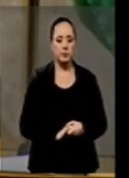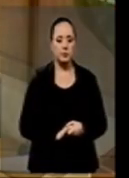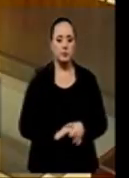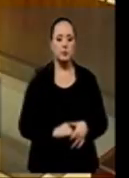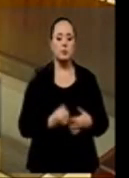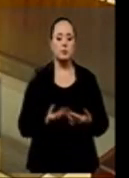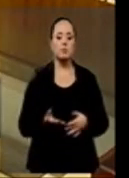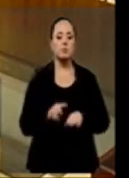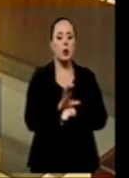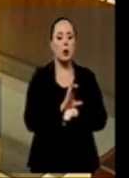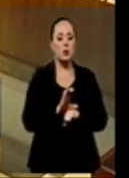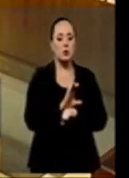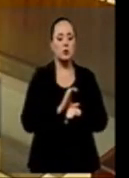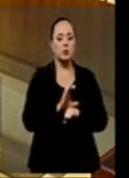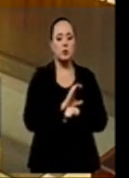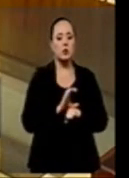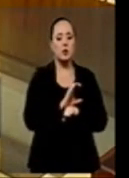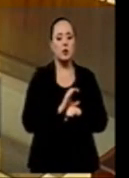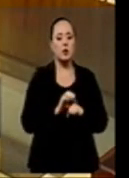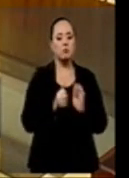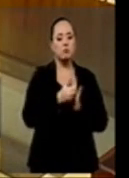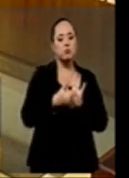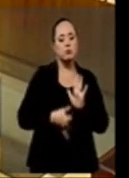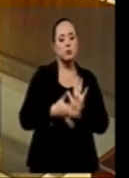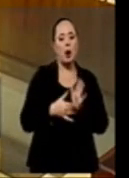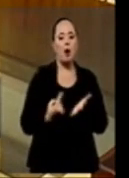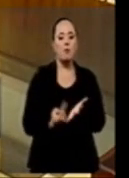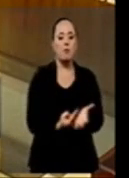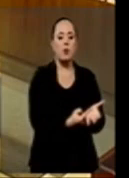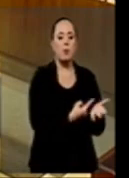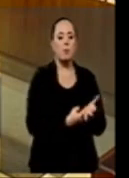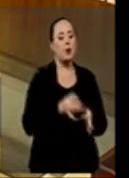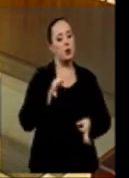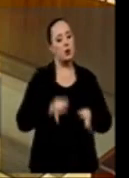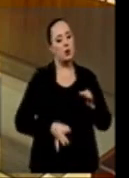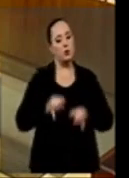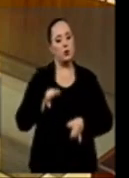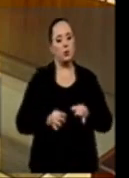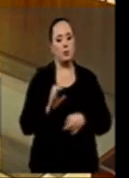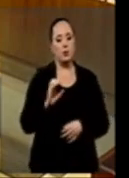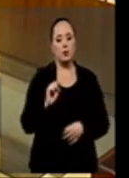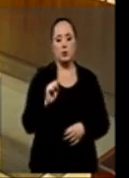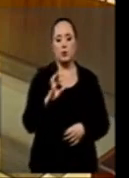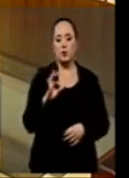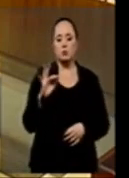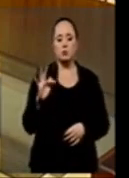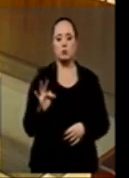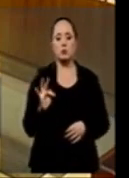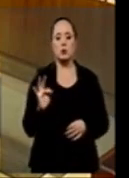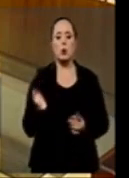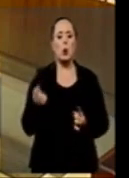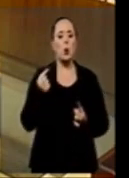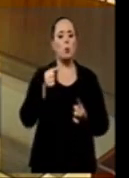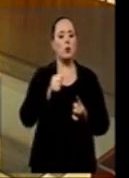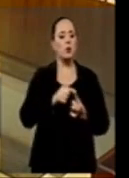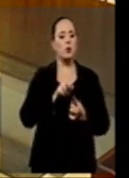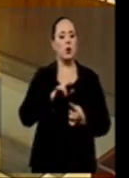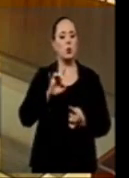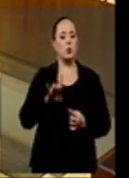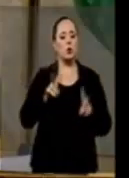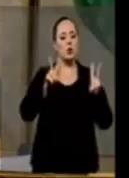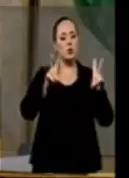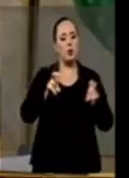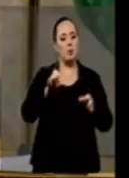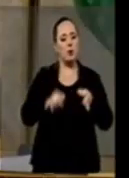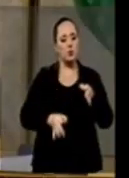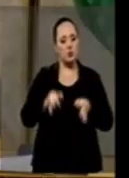constituição firmados nos julgamentos desta corte aplicam se não apenas aos casos julgados